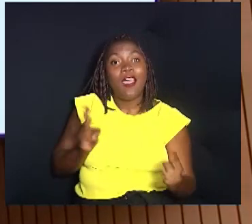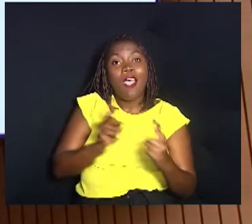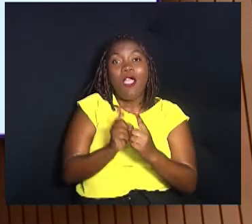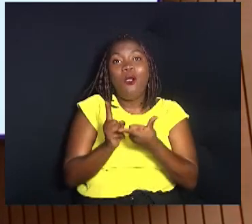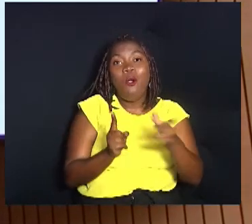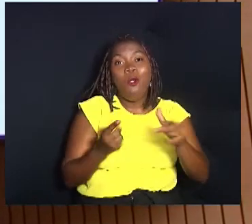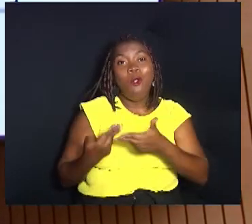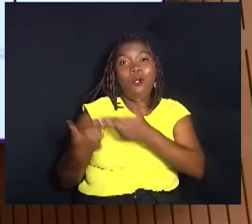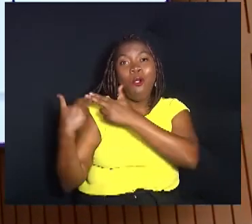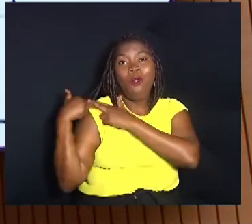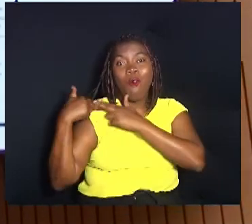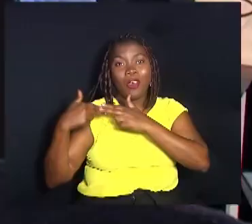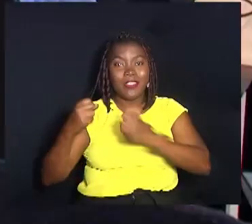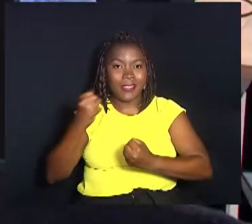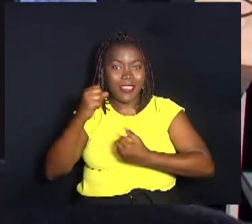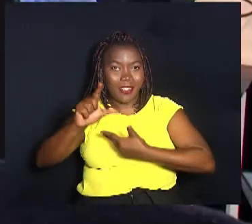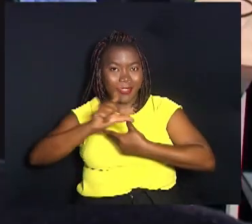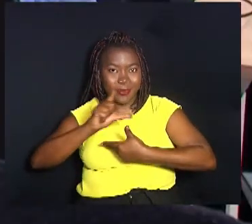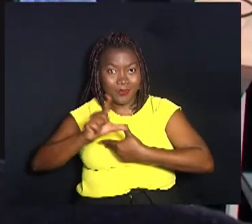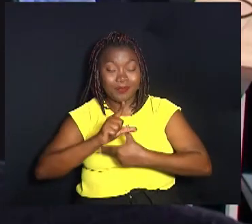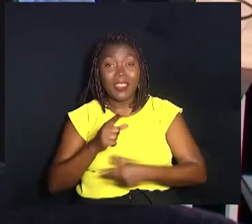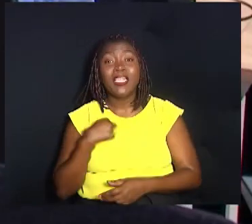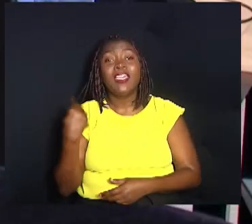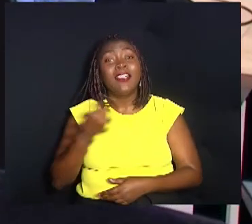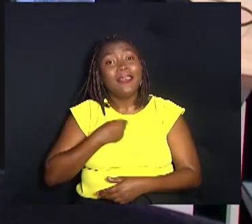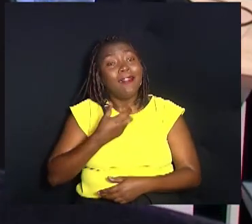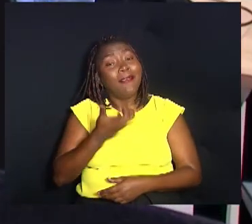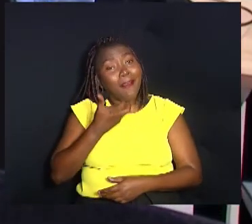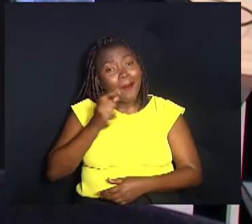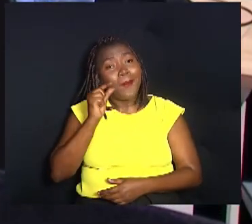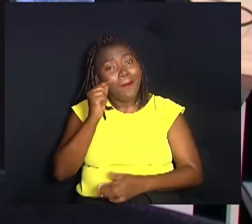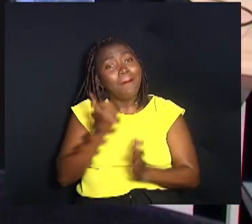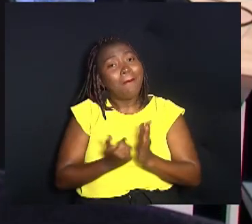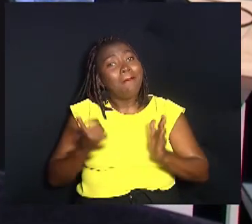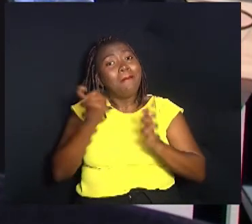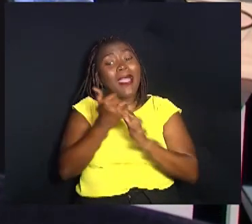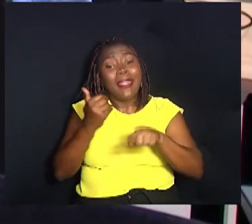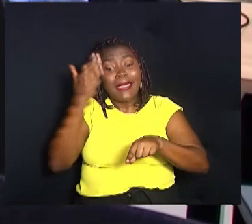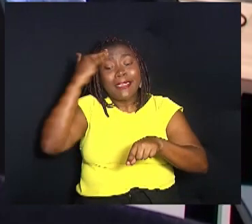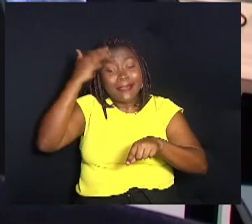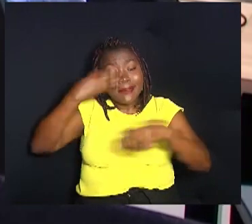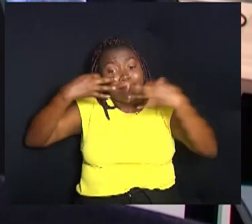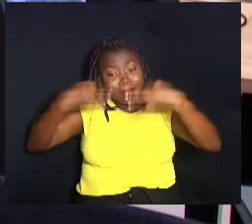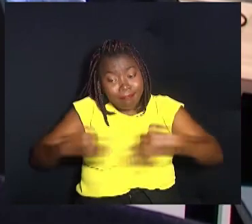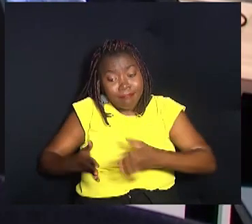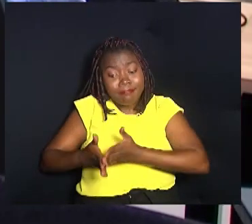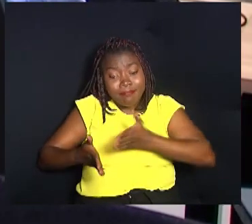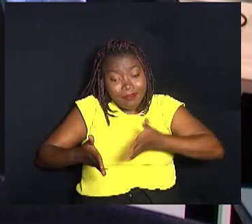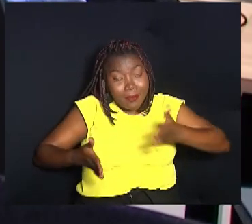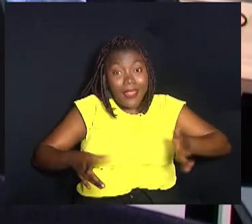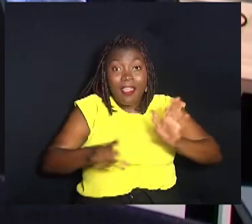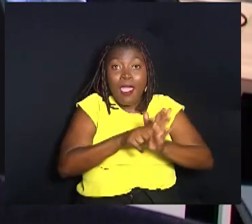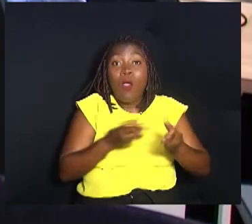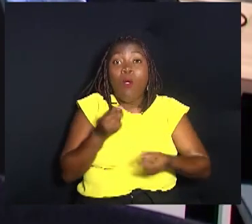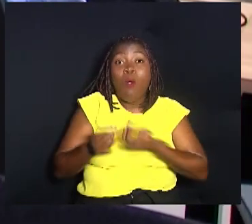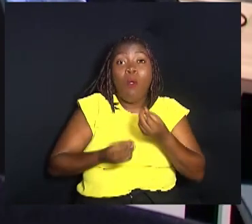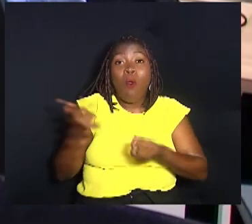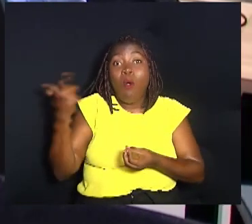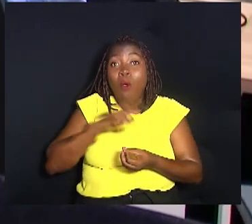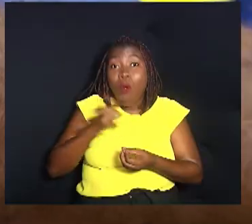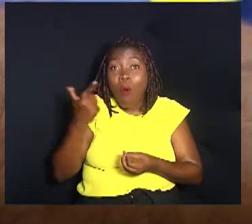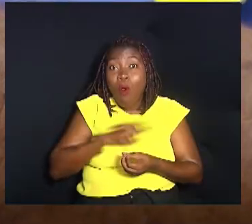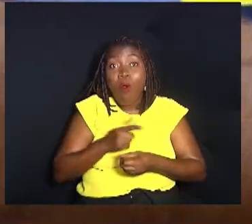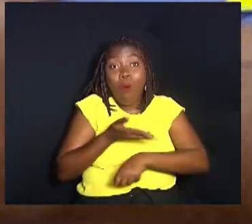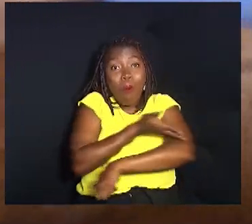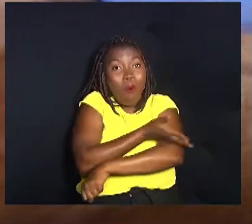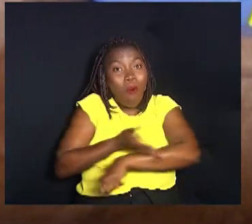funções do Poder Legislativo. Nós queremos um pouco mais, que ele entenda o devido processo legal, entenda como funciona o rito das